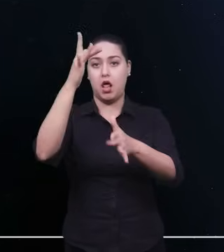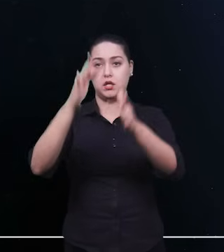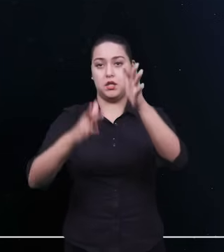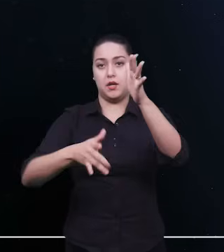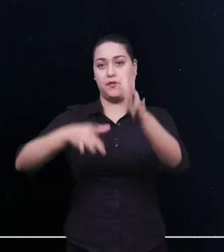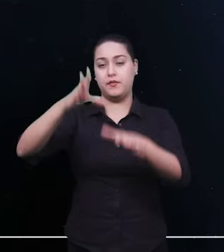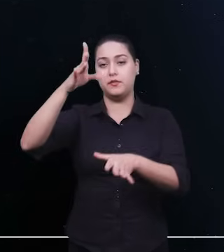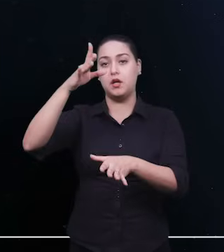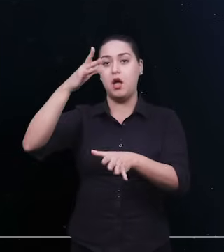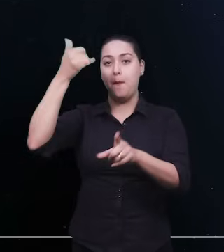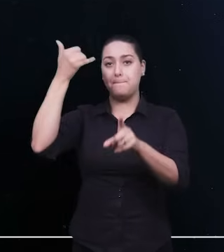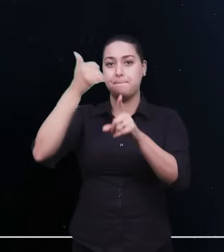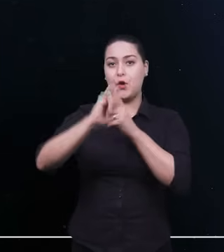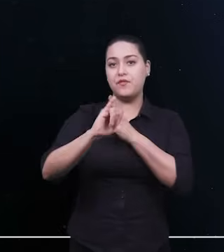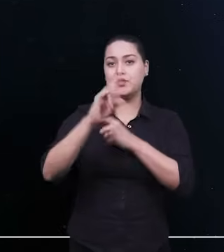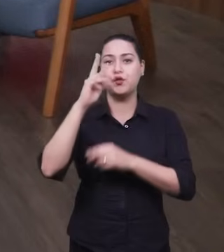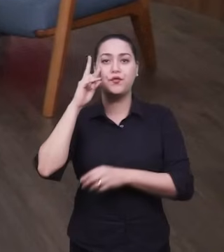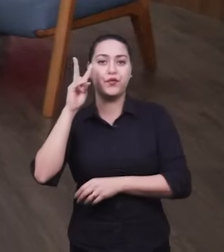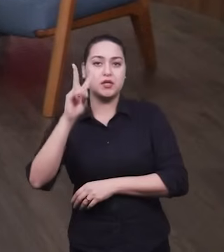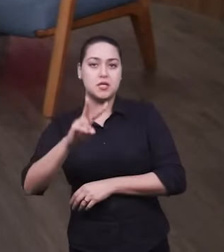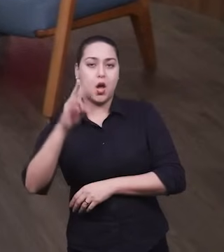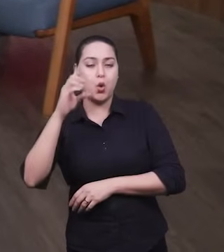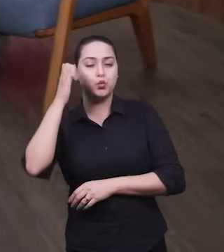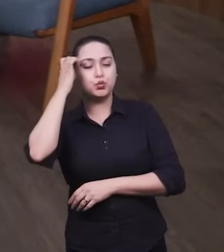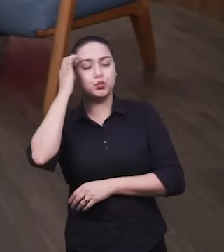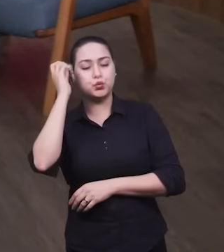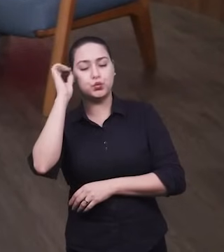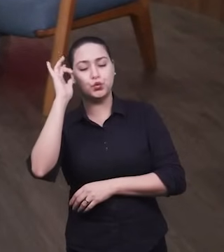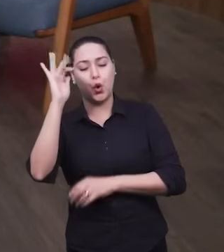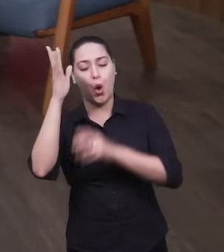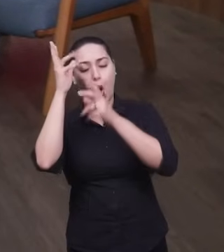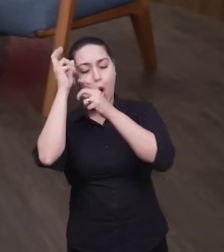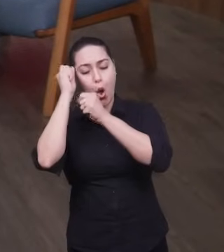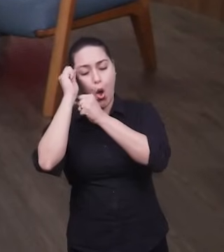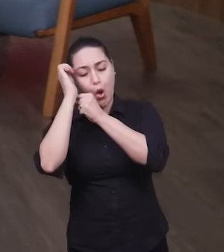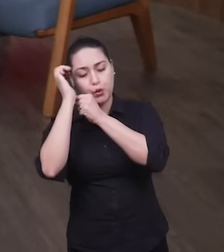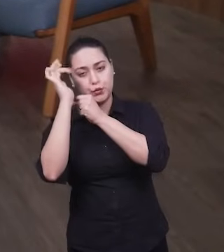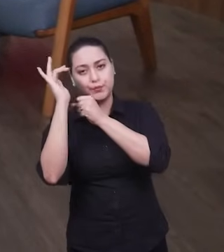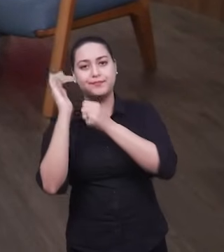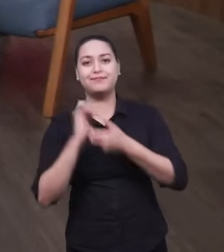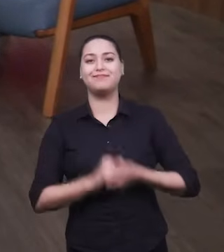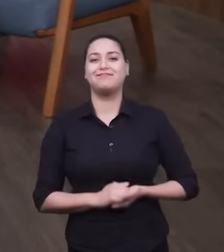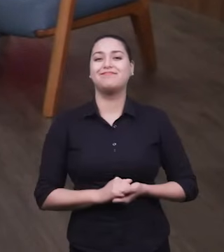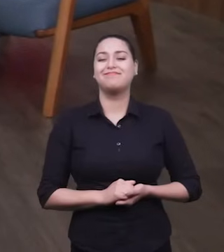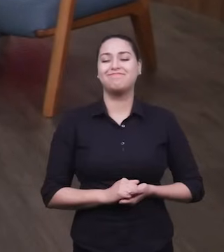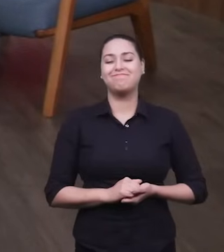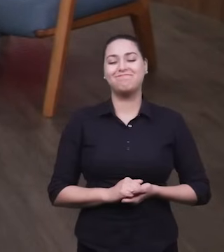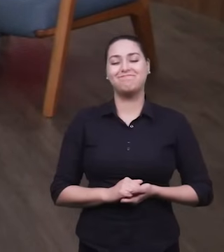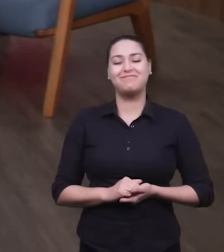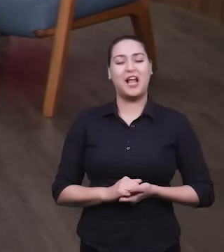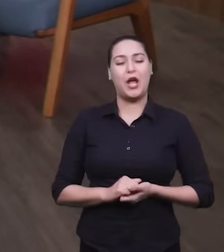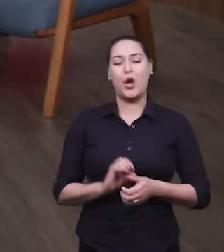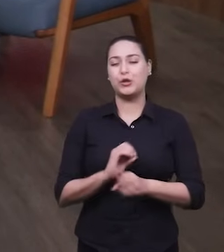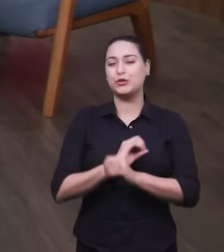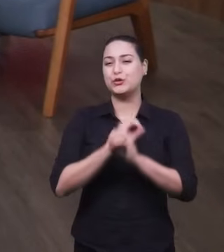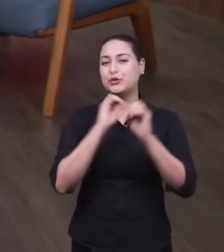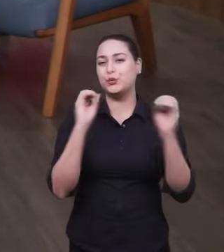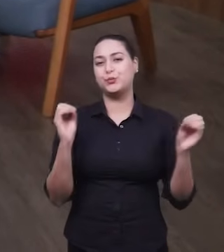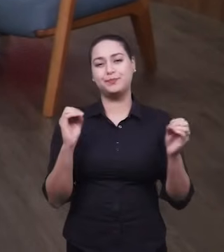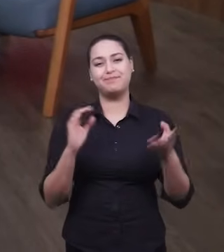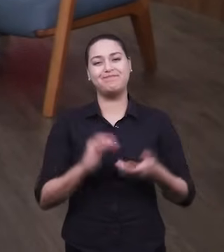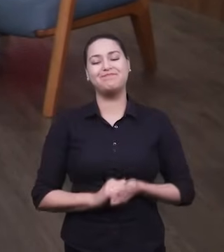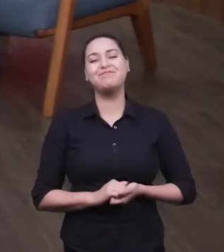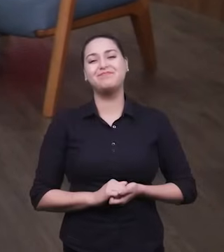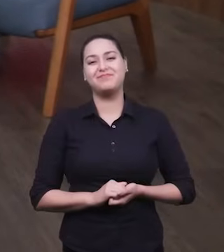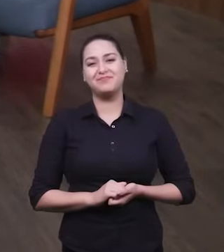terão visões e sonhos. Então está aqui o que é a experiência. Né? Nada melhor do que isso. Nada melhor do que isso.